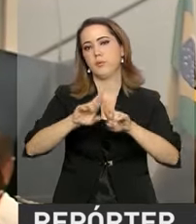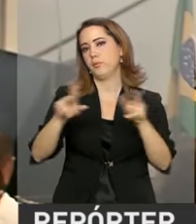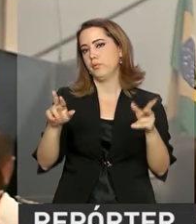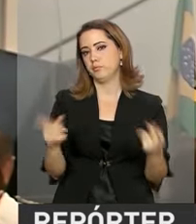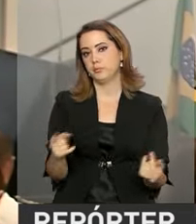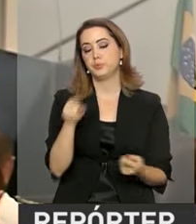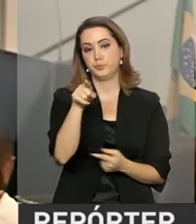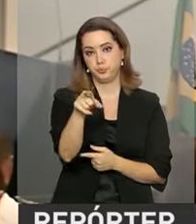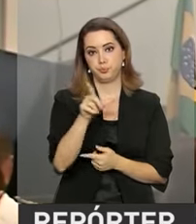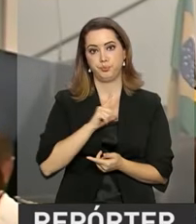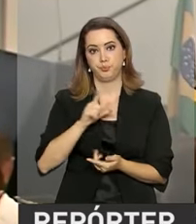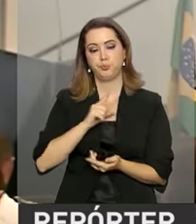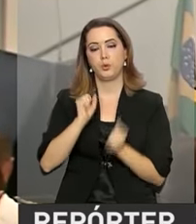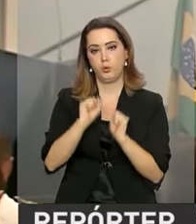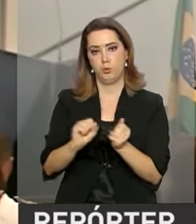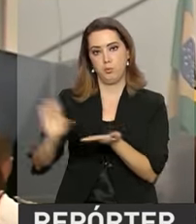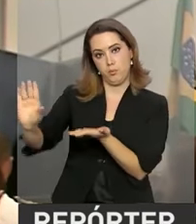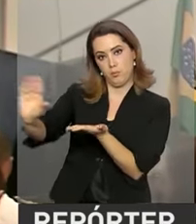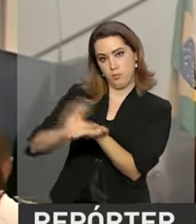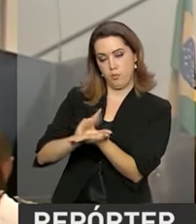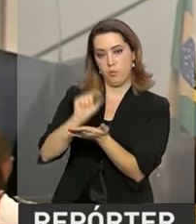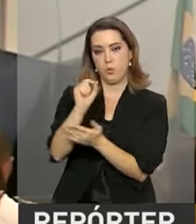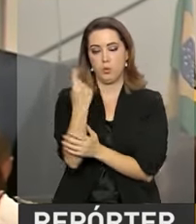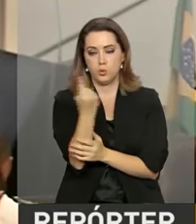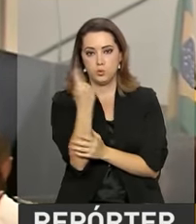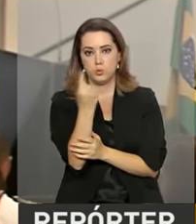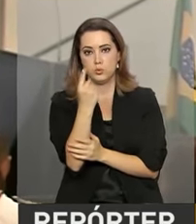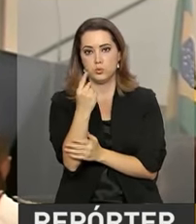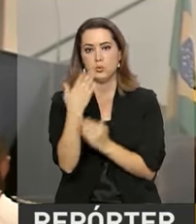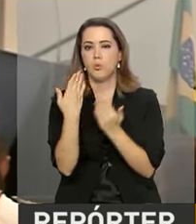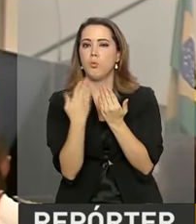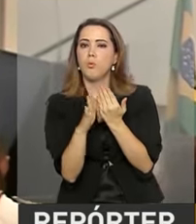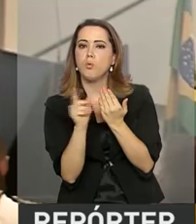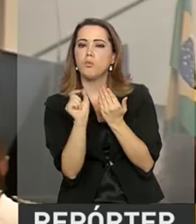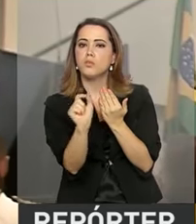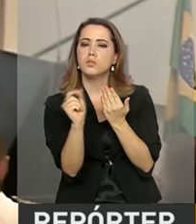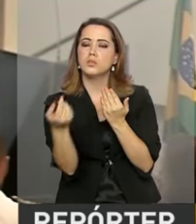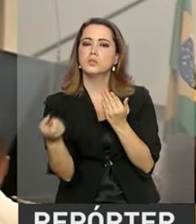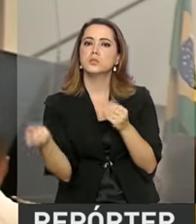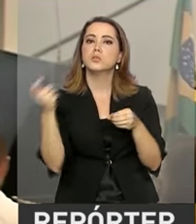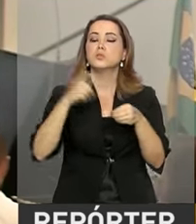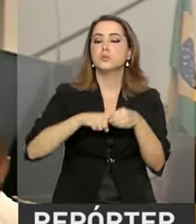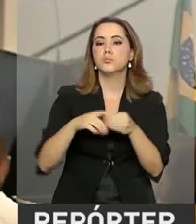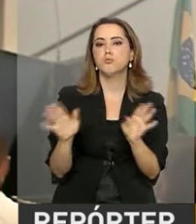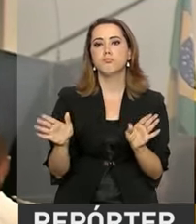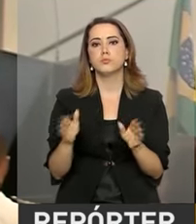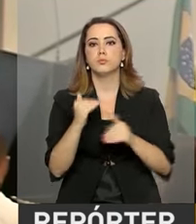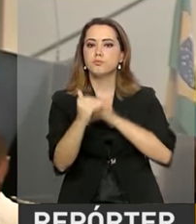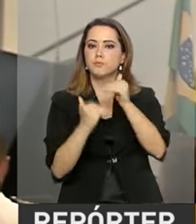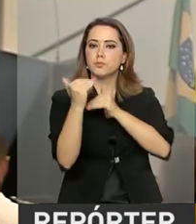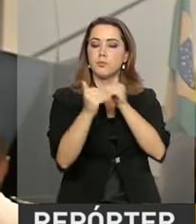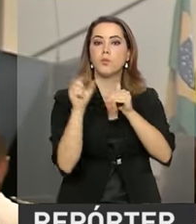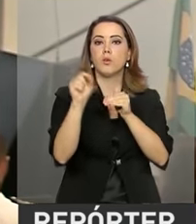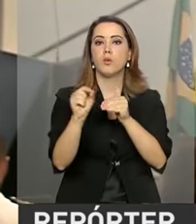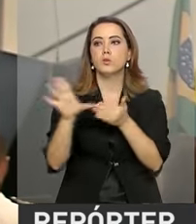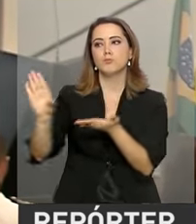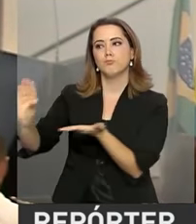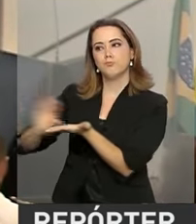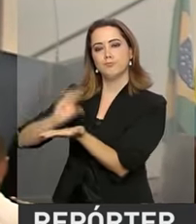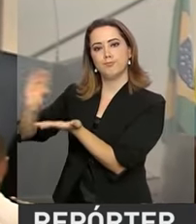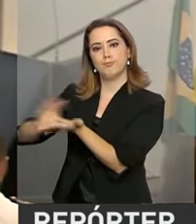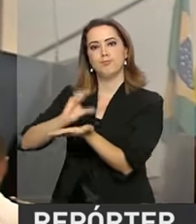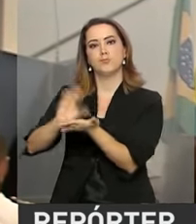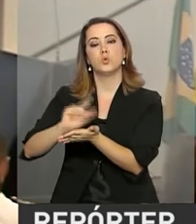portas de retomada do crescimento hoje, eu acho que é um consenso, que são os investimentos, por meio